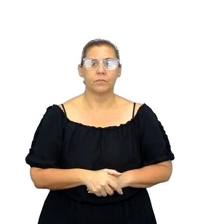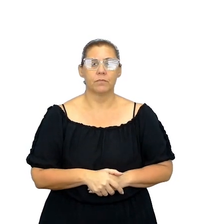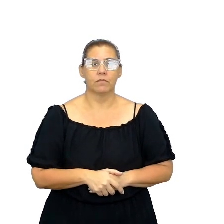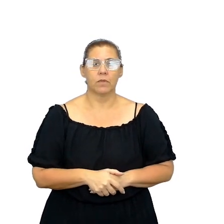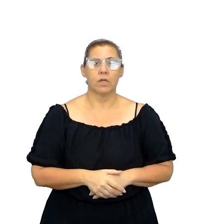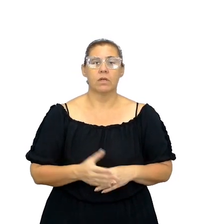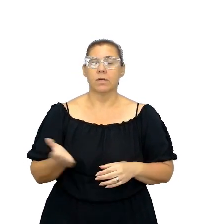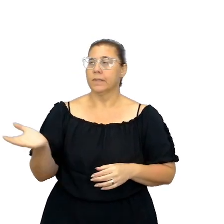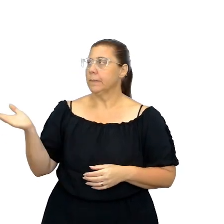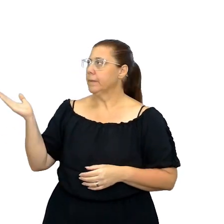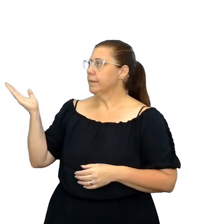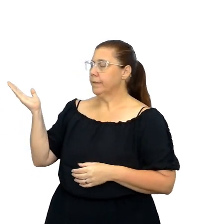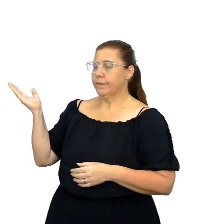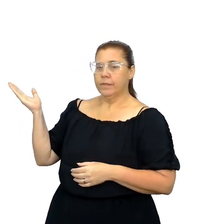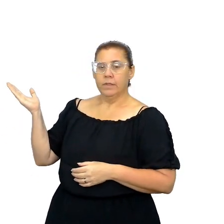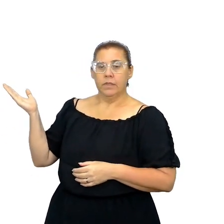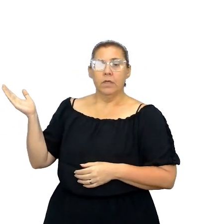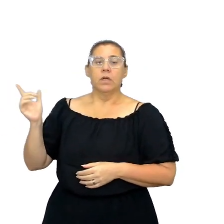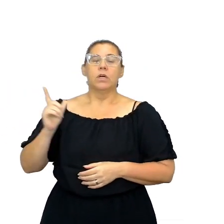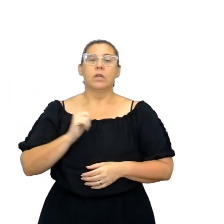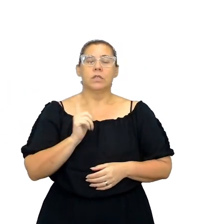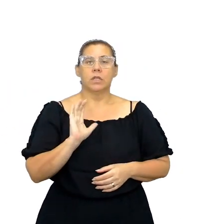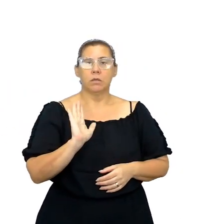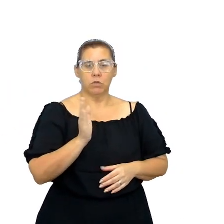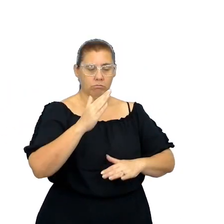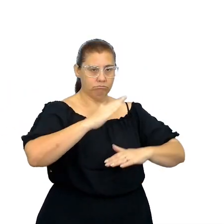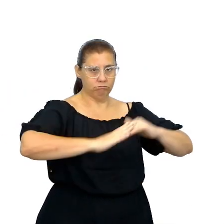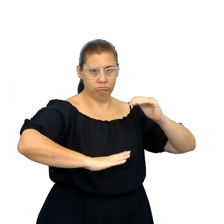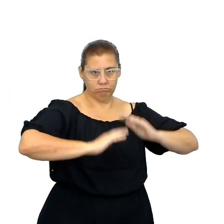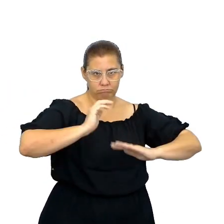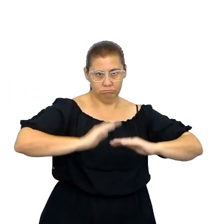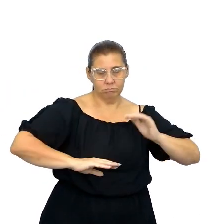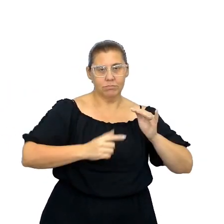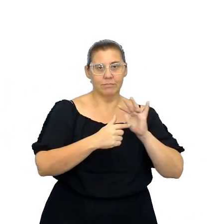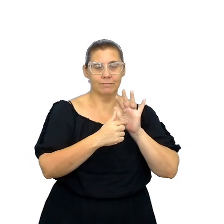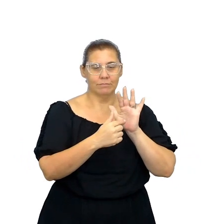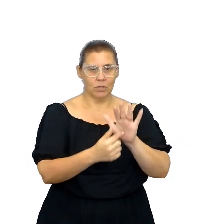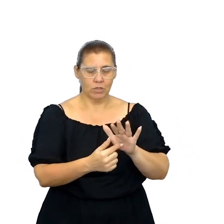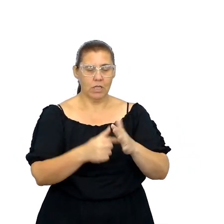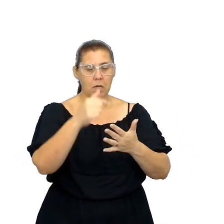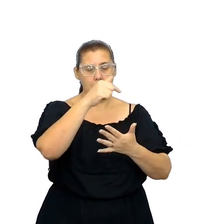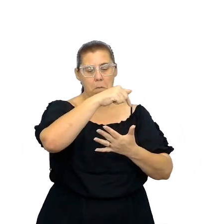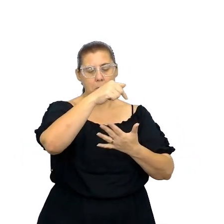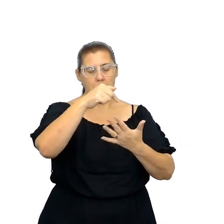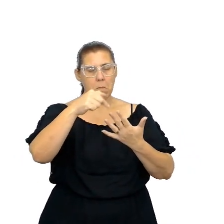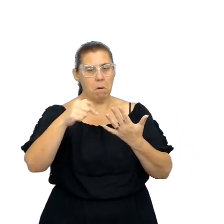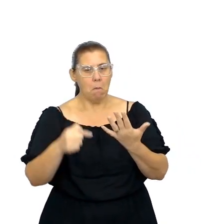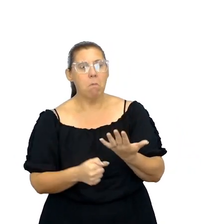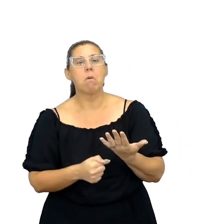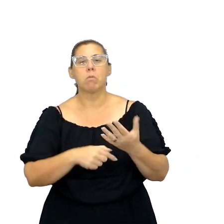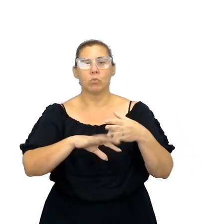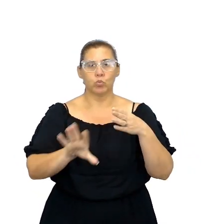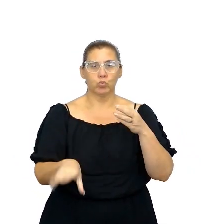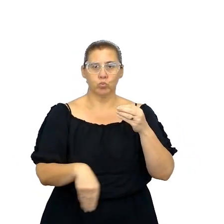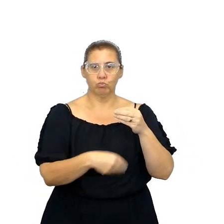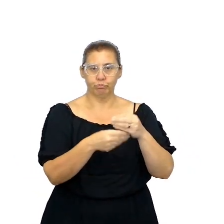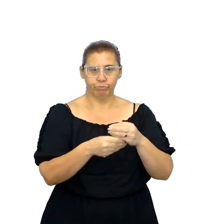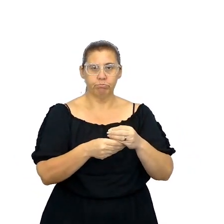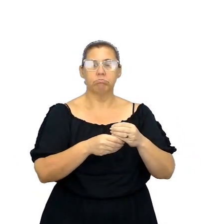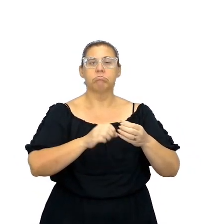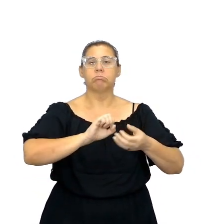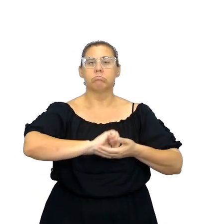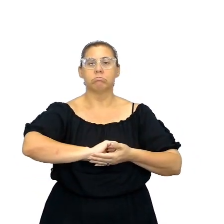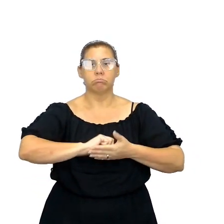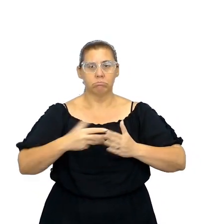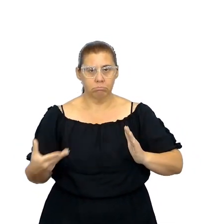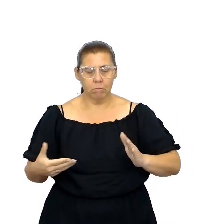e aqui nós já temos as nossas habilidades apresentadas, né, que estão inseridas no currículo. E